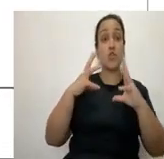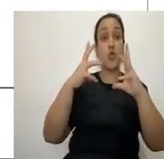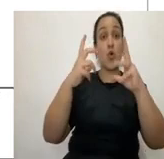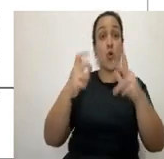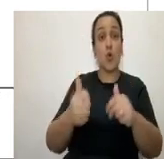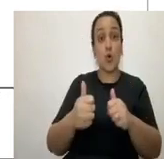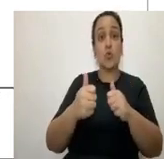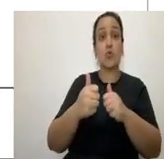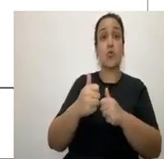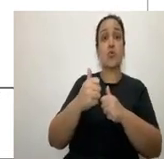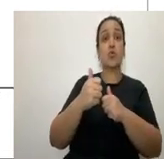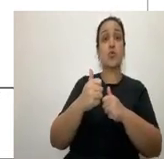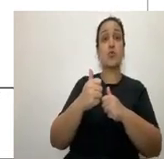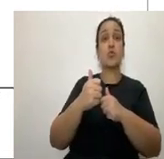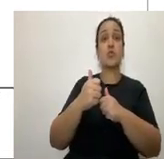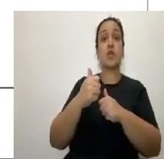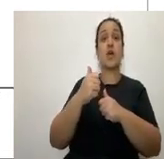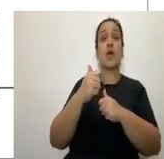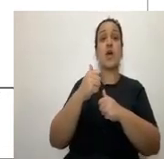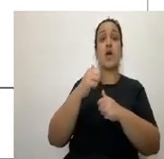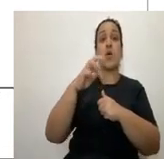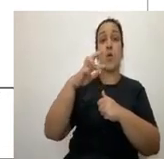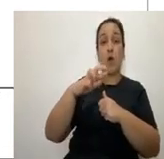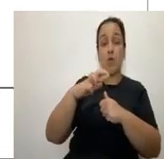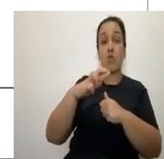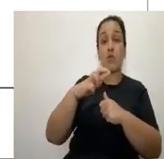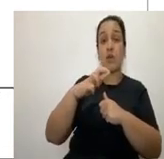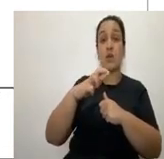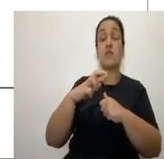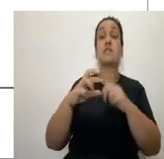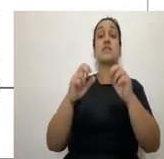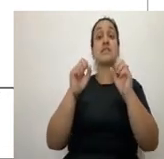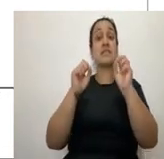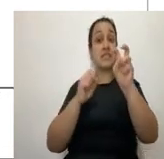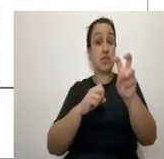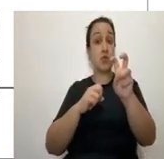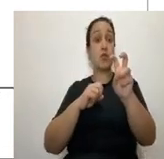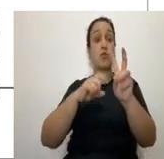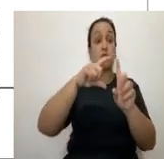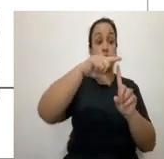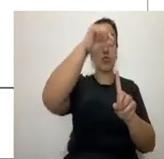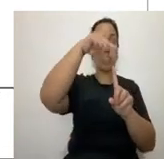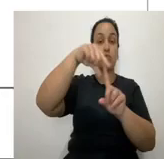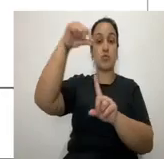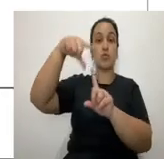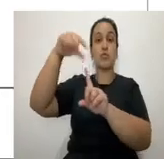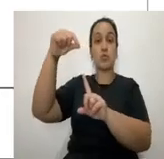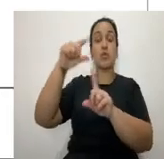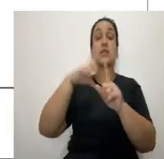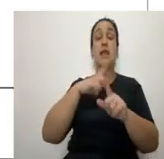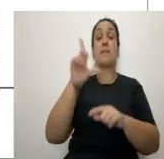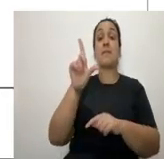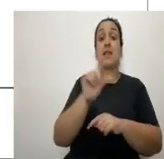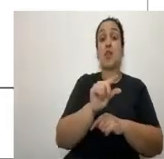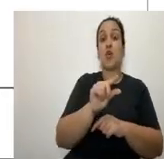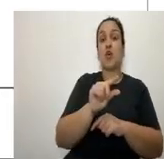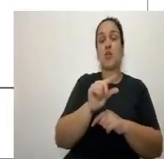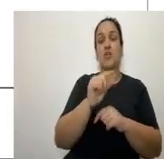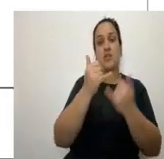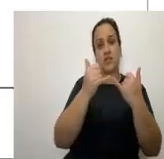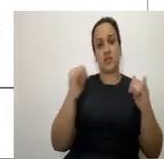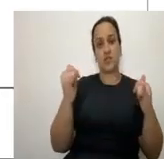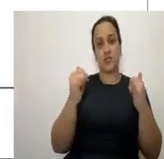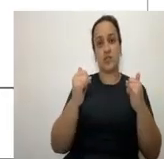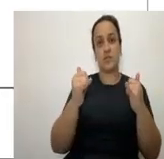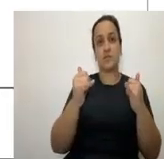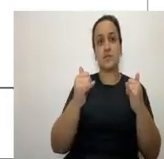3D-alfa, todos os alfa, então todos os 5 possíveis virado para cima, tem